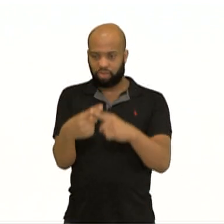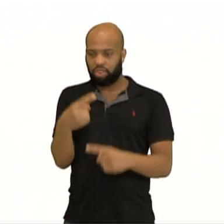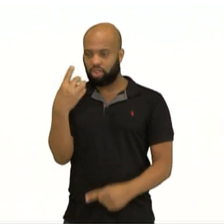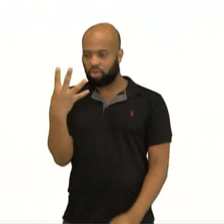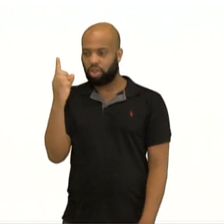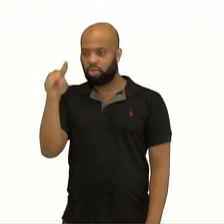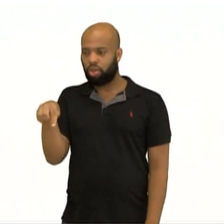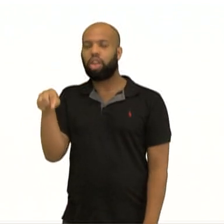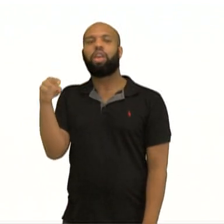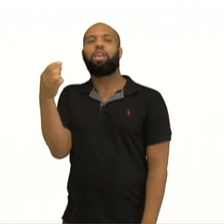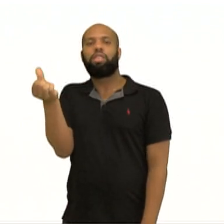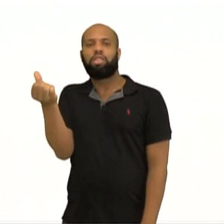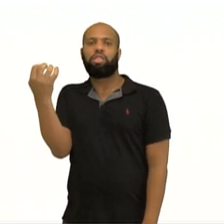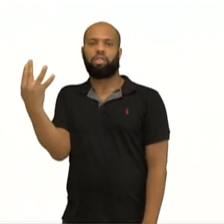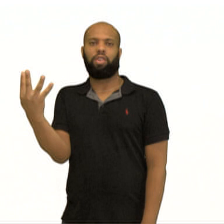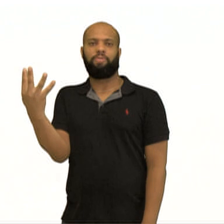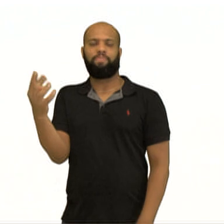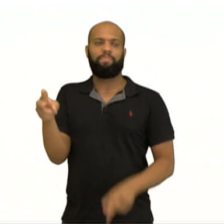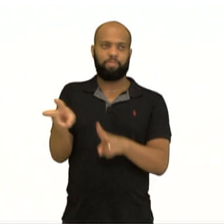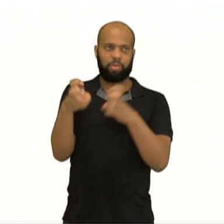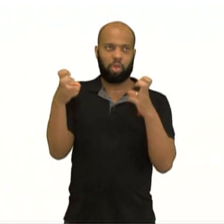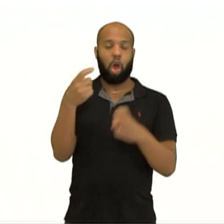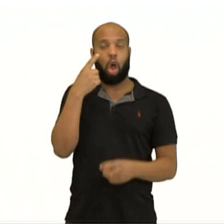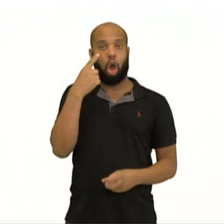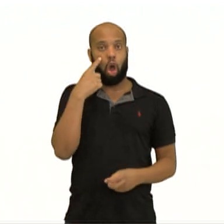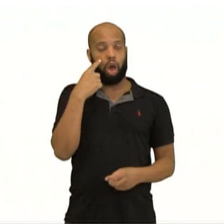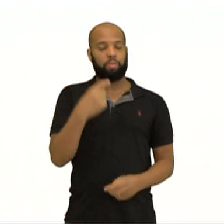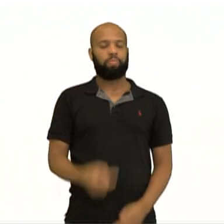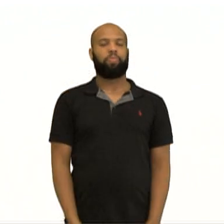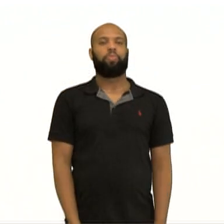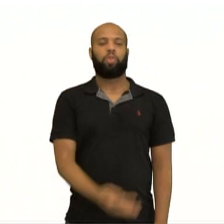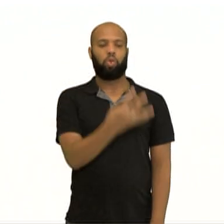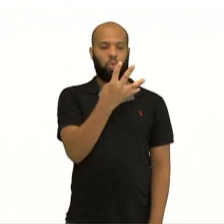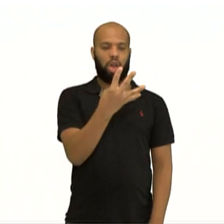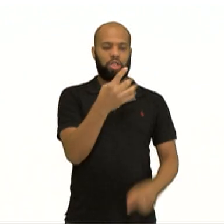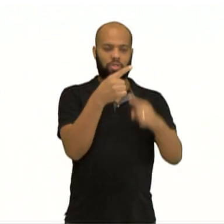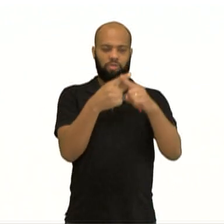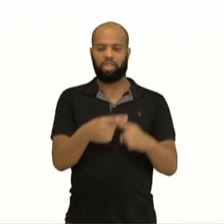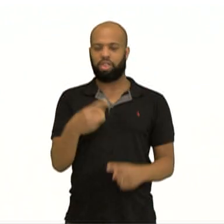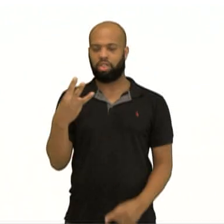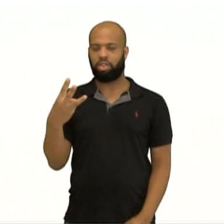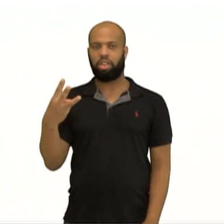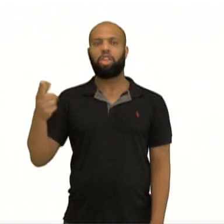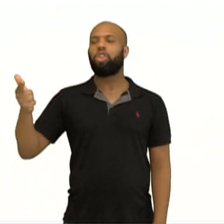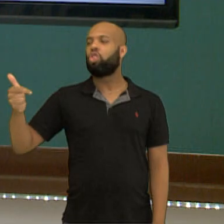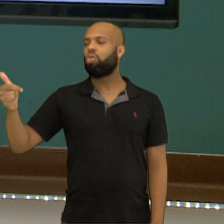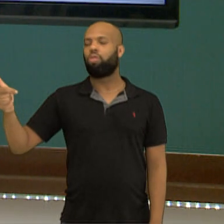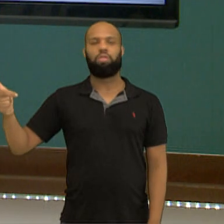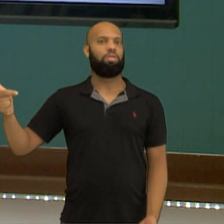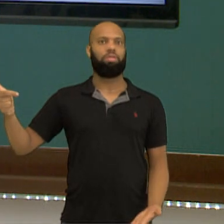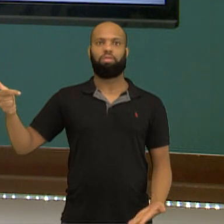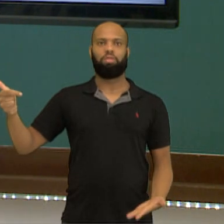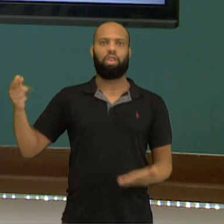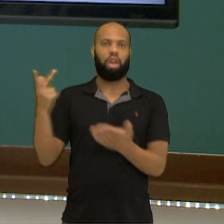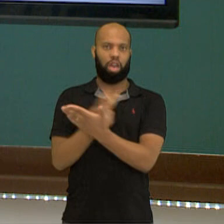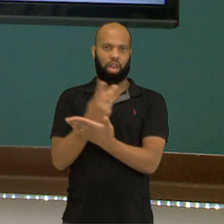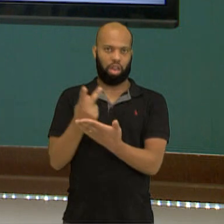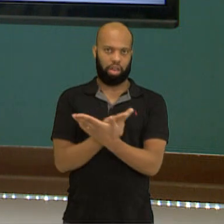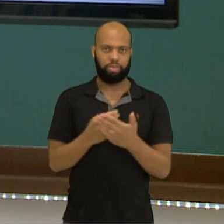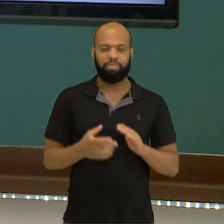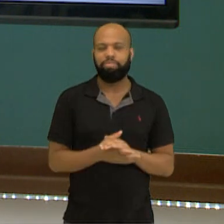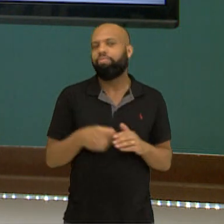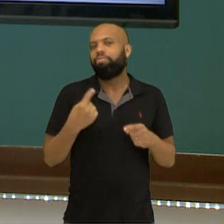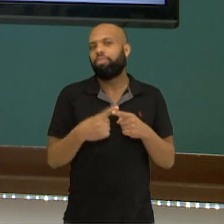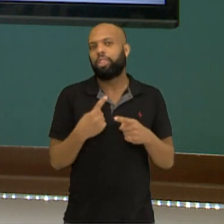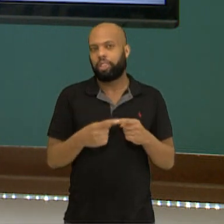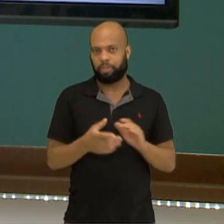64. Perceberam? É errado eu fazer, ó. Se eu fizesse 4 vezes 3, vai dar 12. Isso é um erro. Porque a